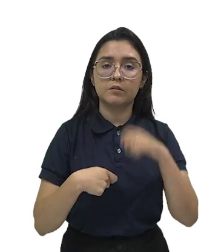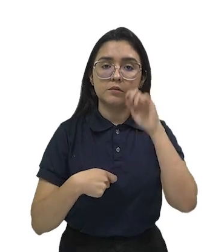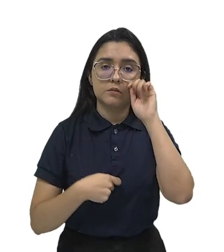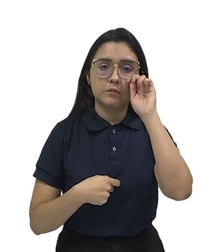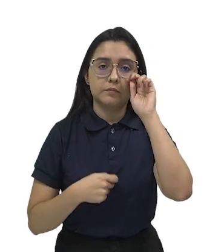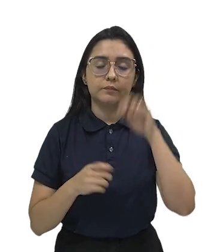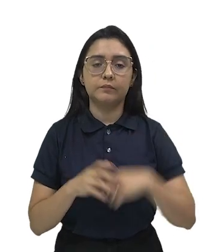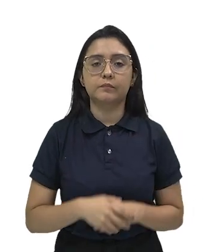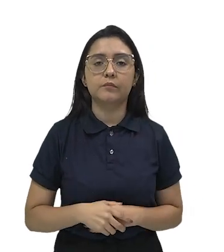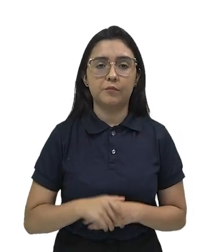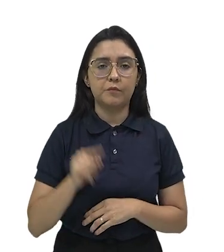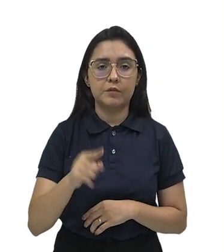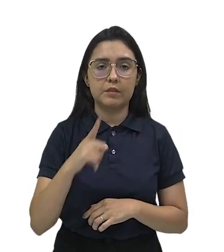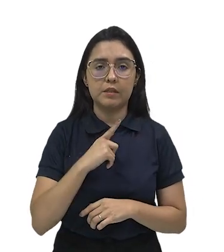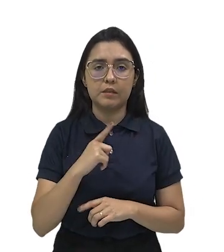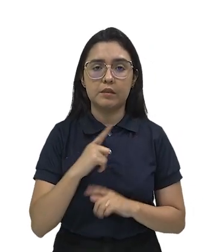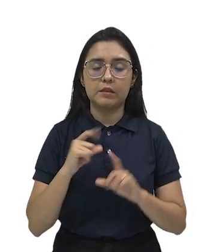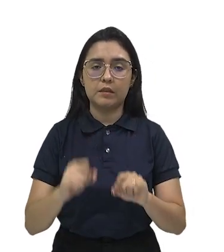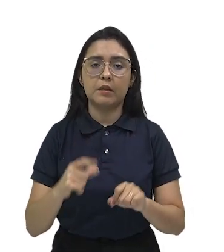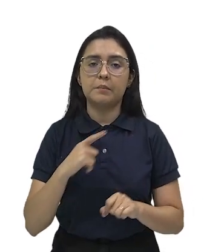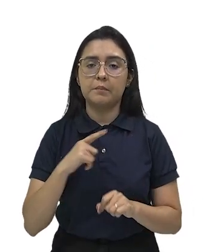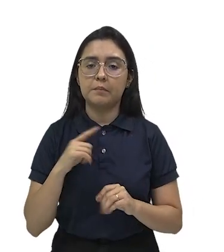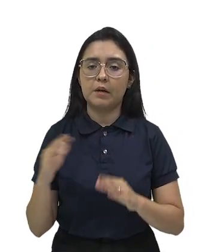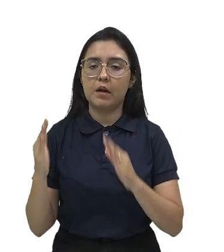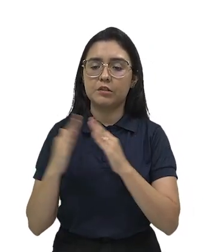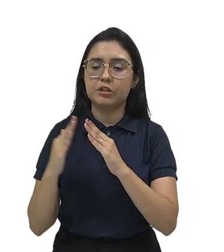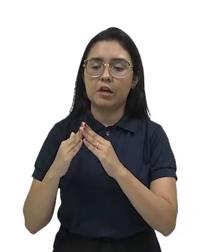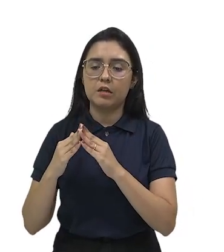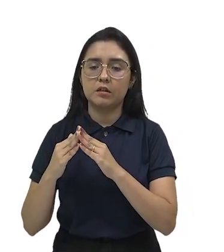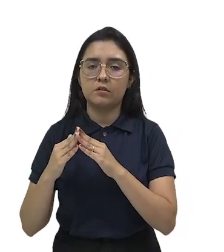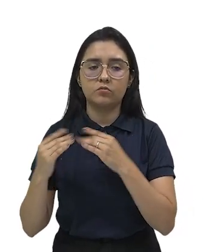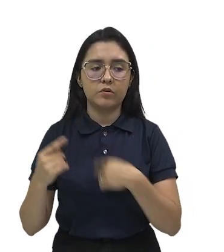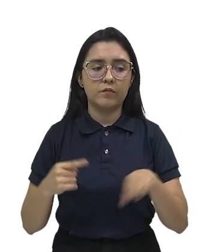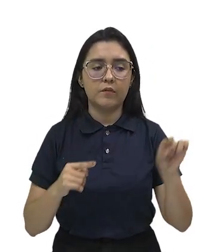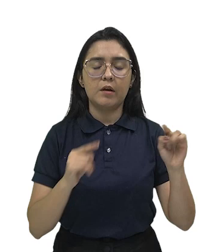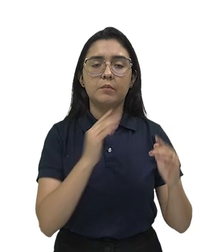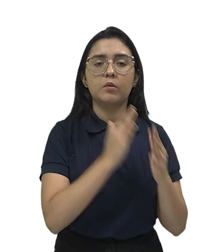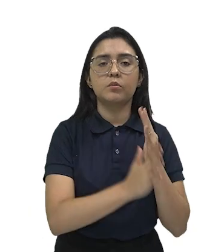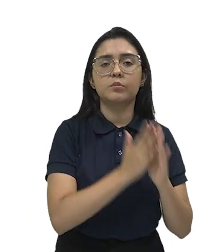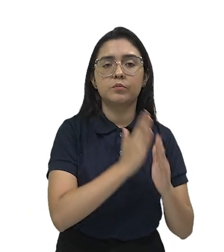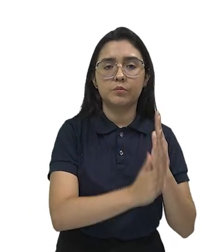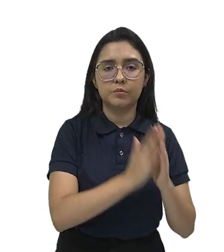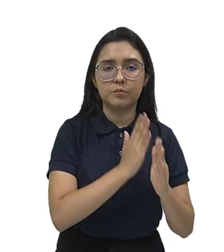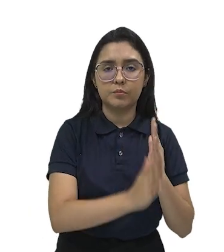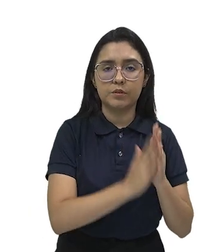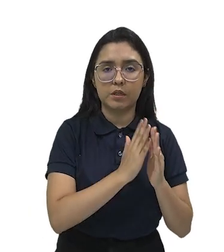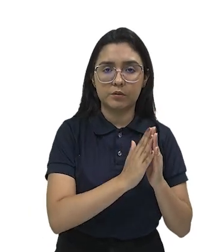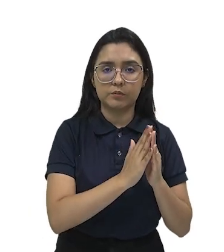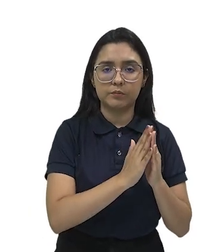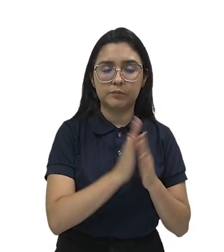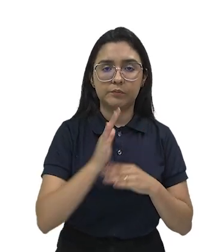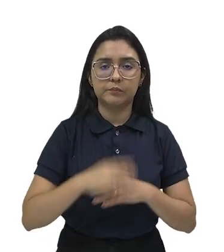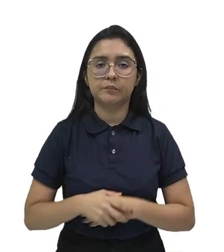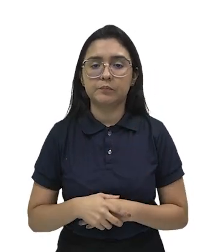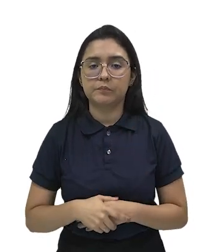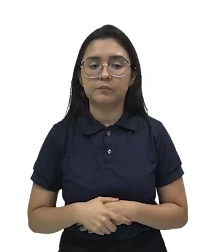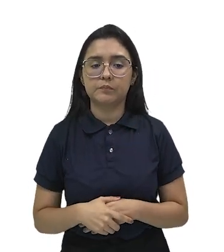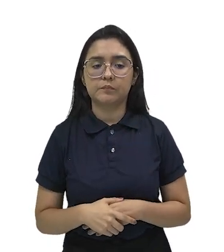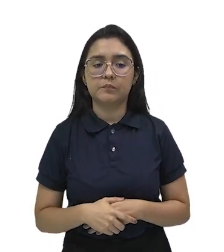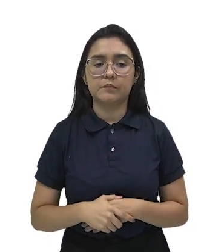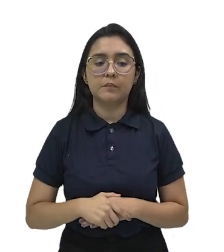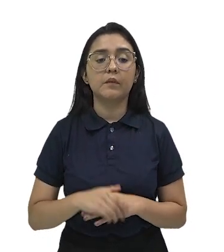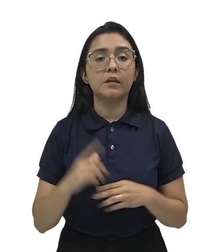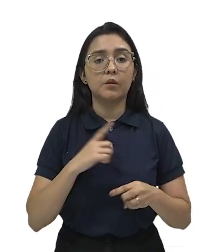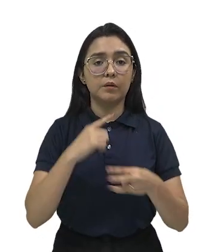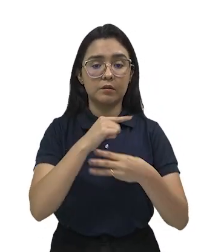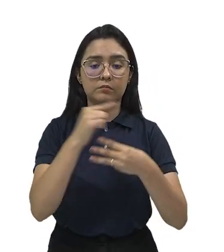possibilidades você tem para se locomover da sua casa até o centro. Está aqui